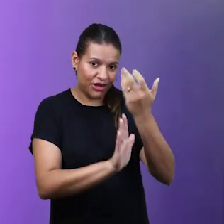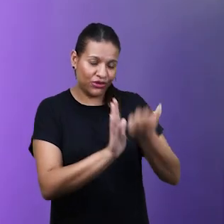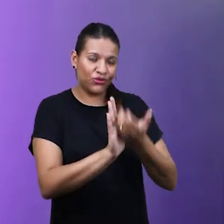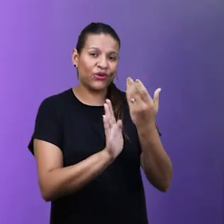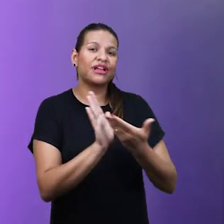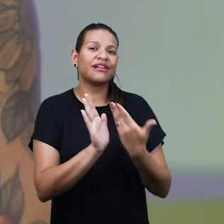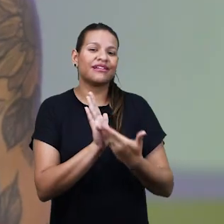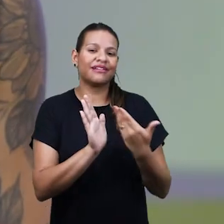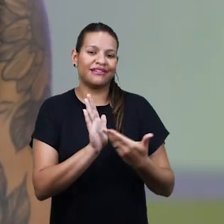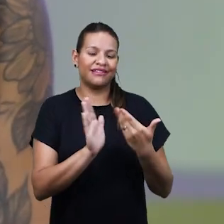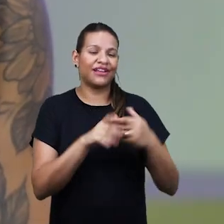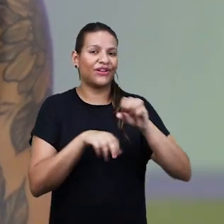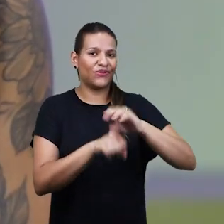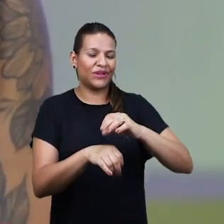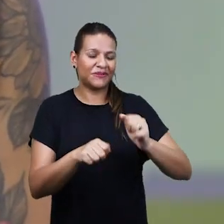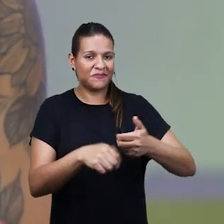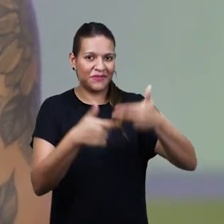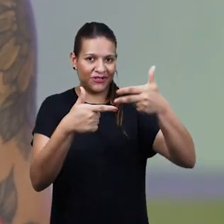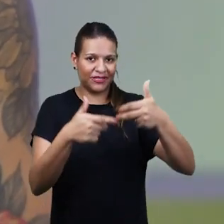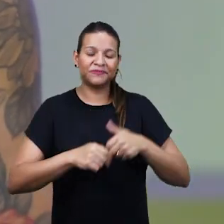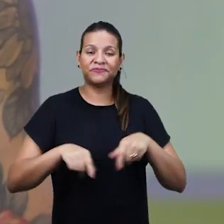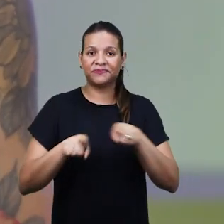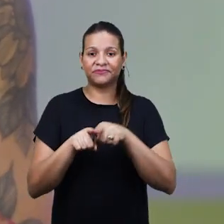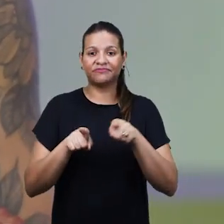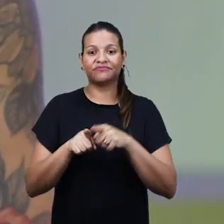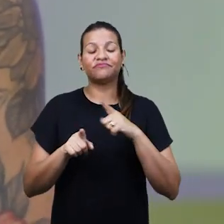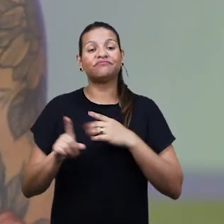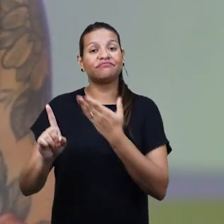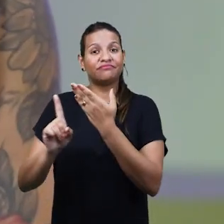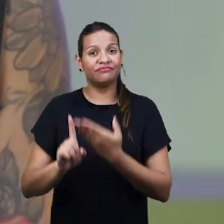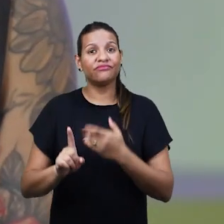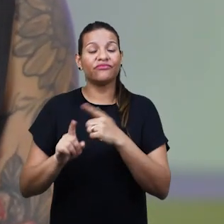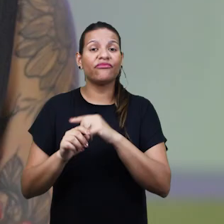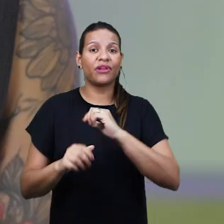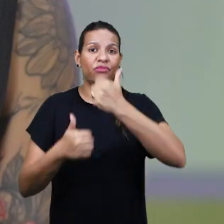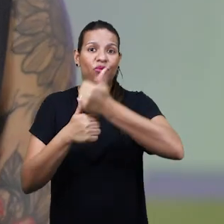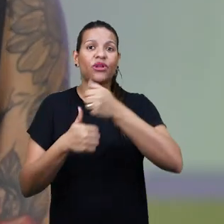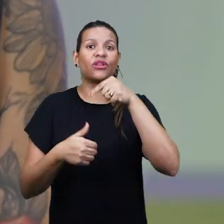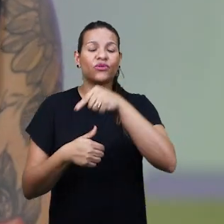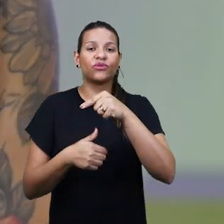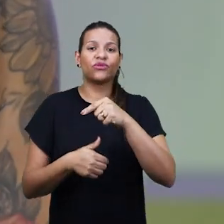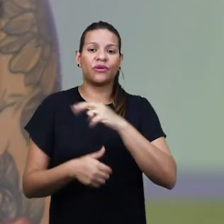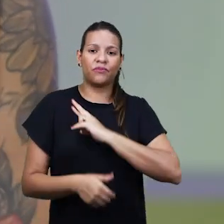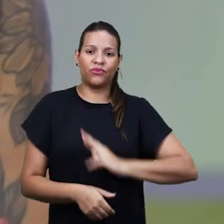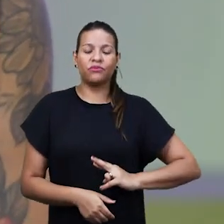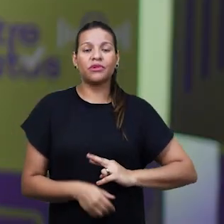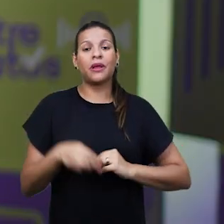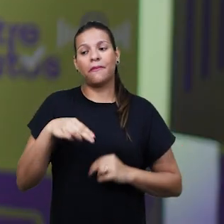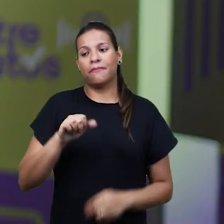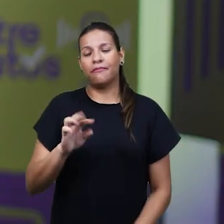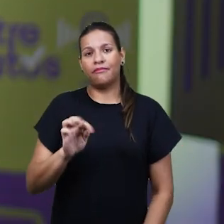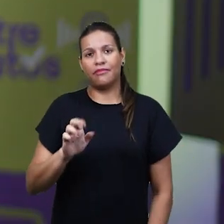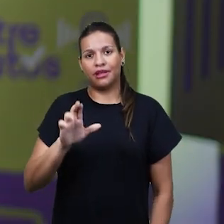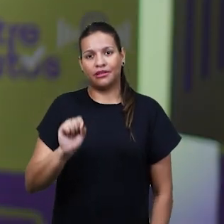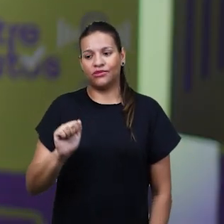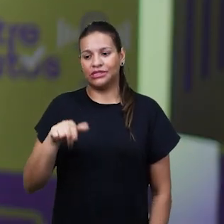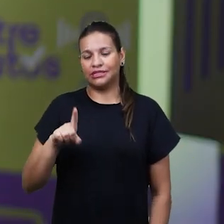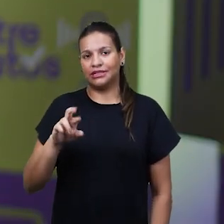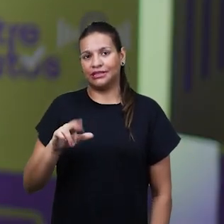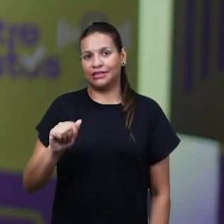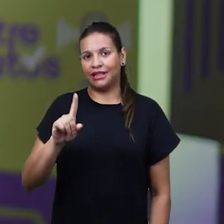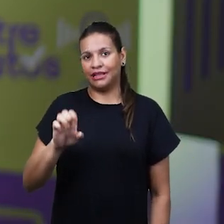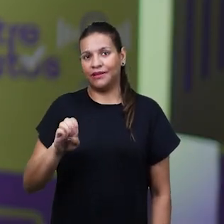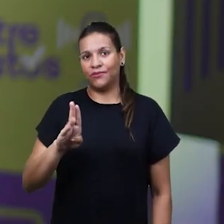Midiática. Também participa da conversa o Procurador da República, Matheus de Andrade Bueno, membro auxiliar